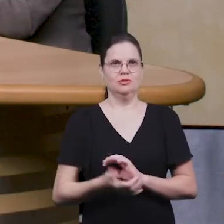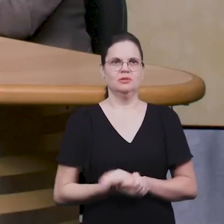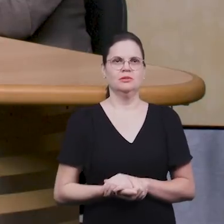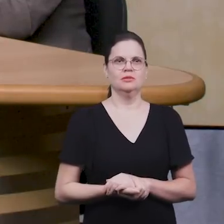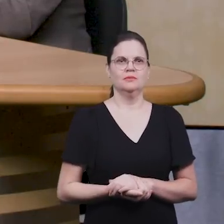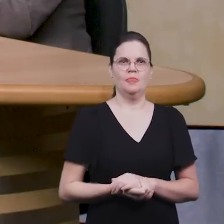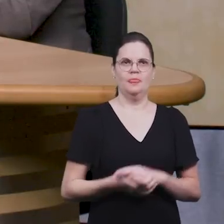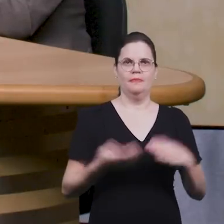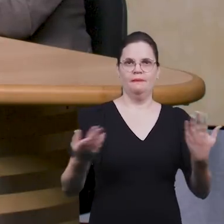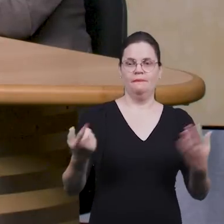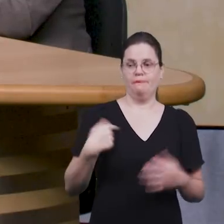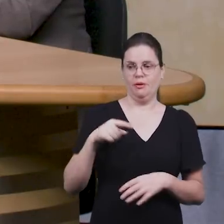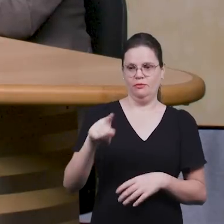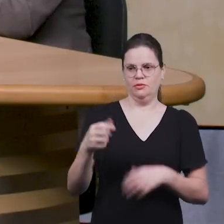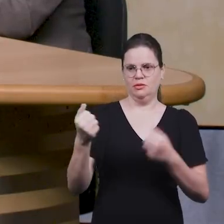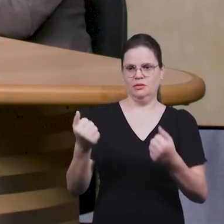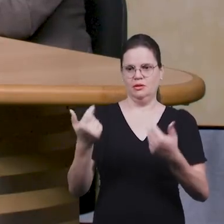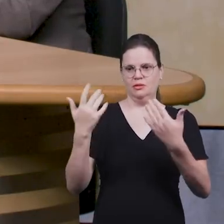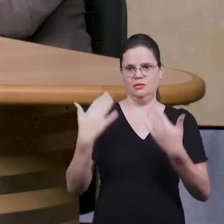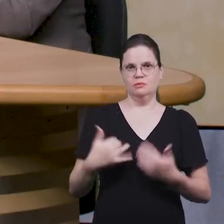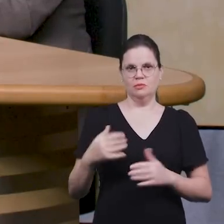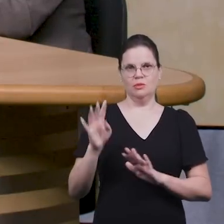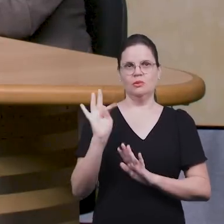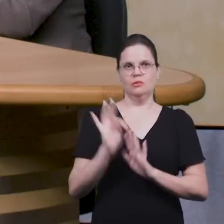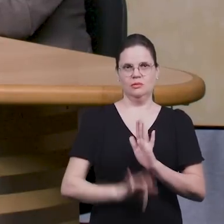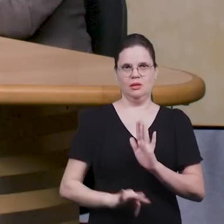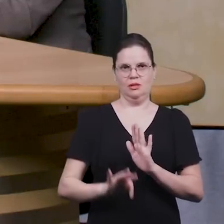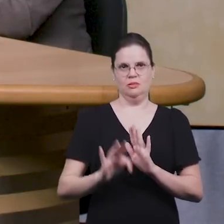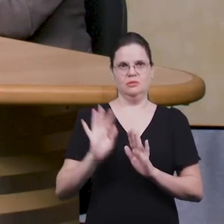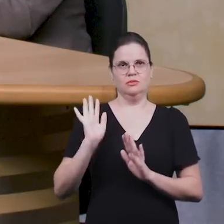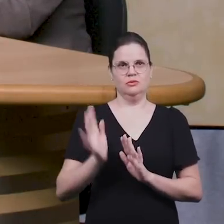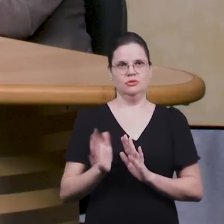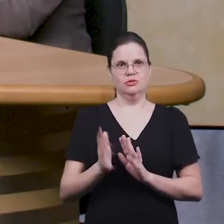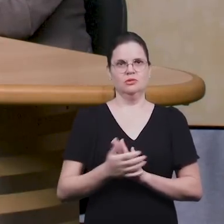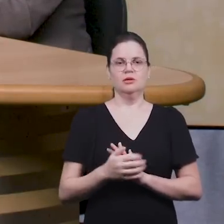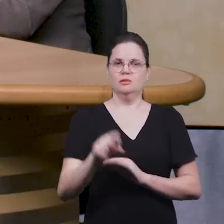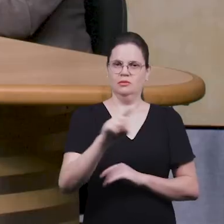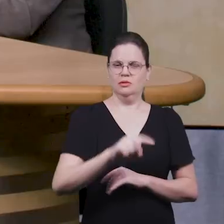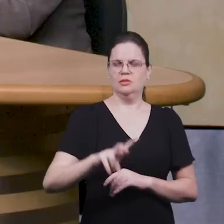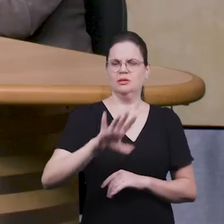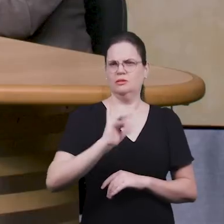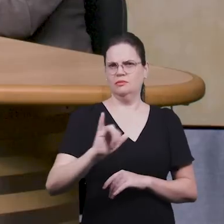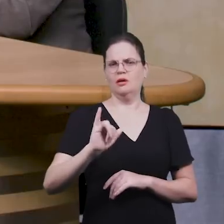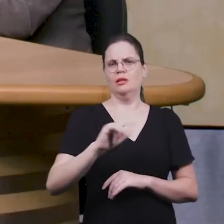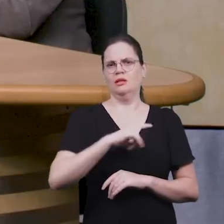porque você citou o texto: vão receber o batismo com o Espírito